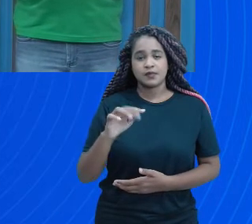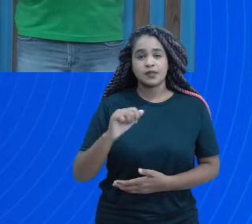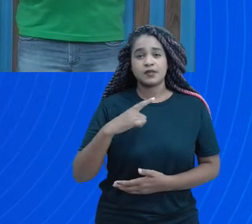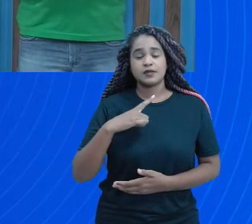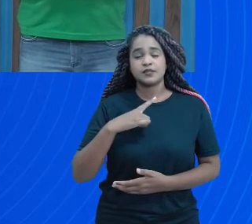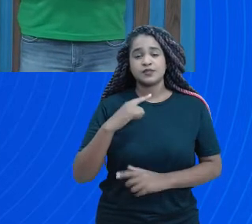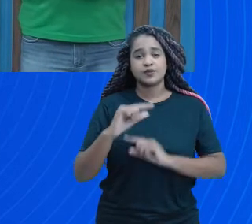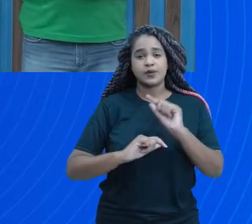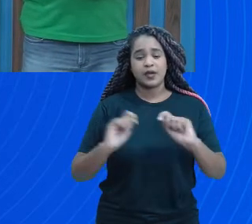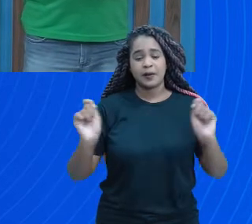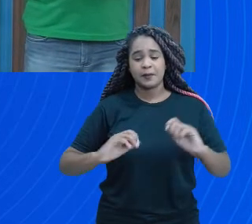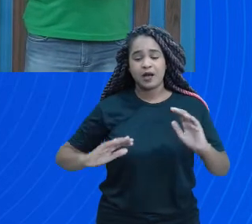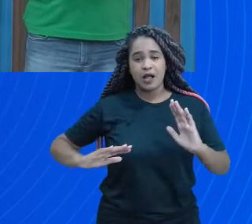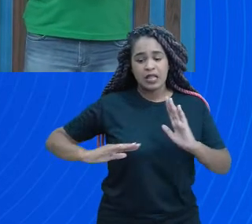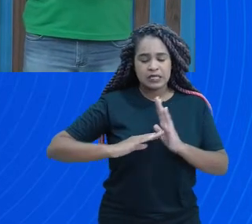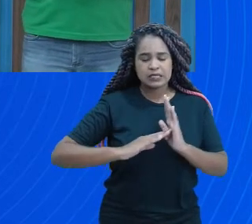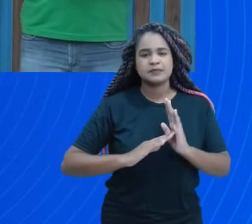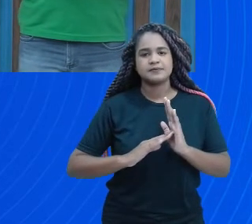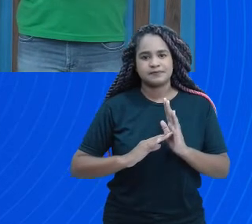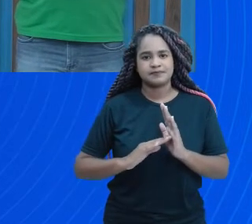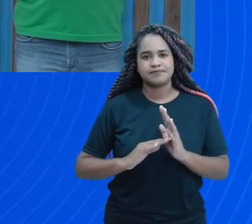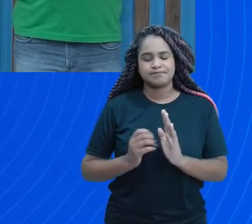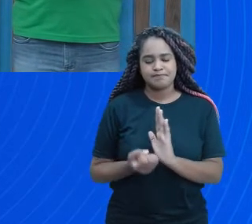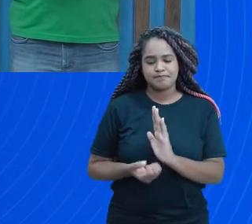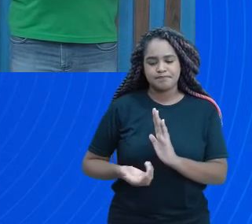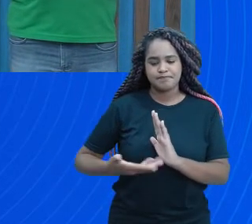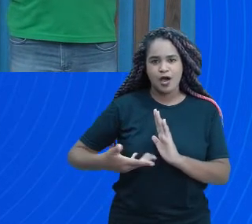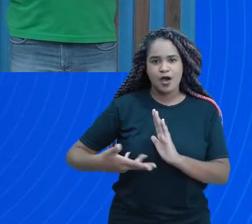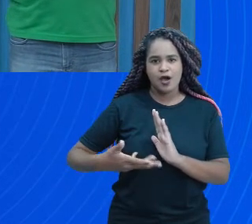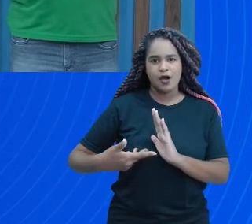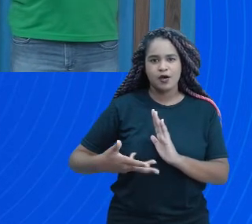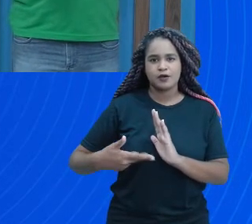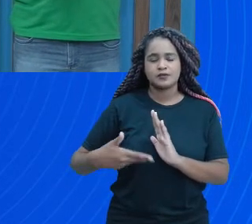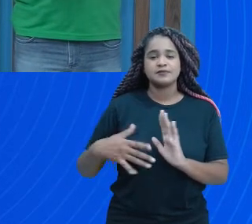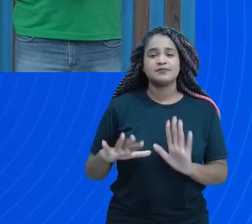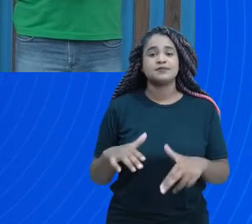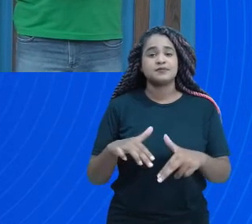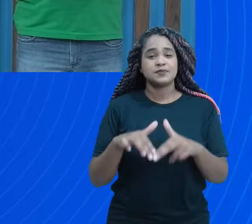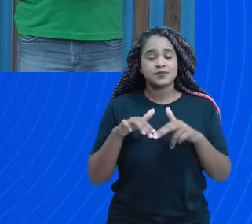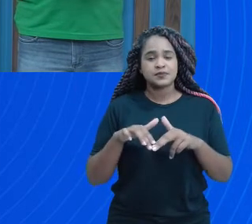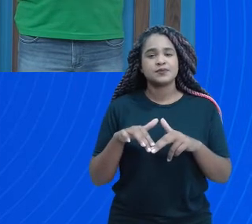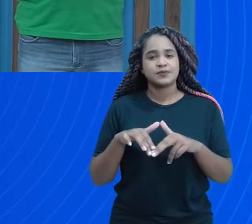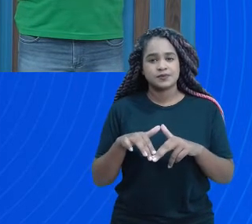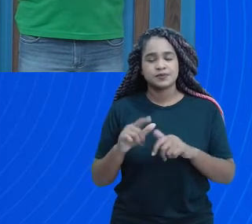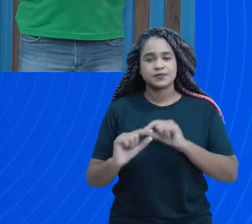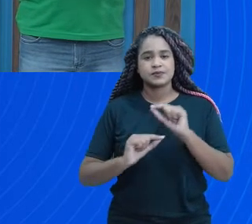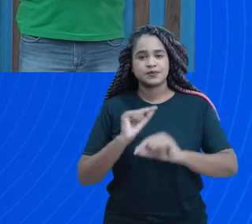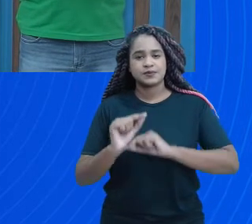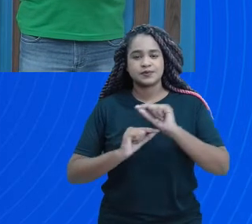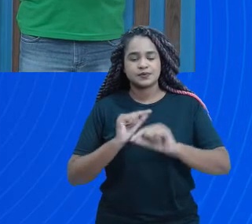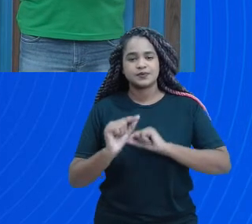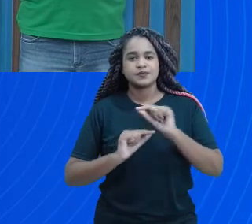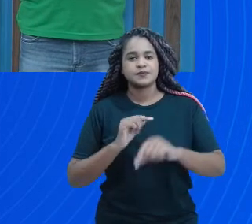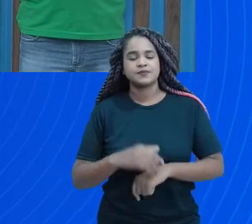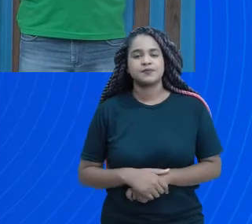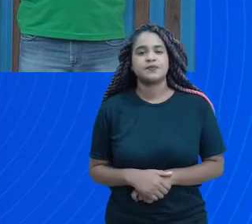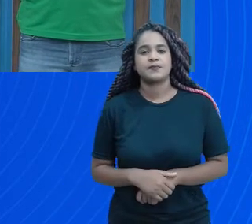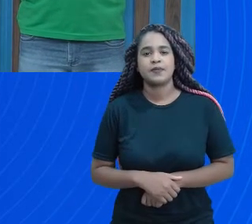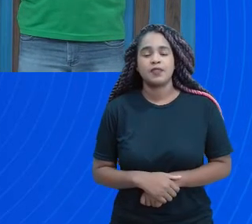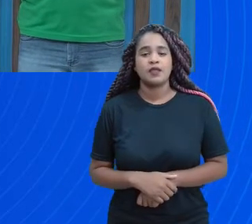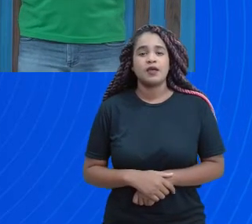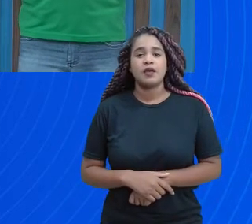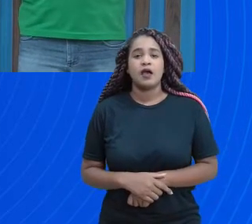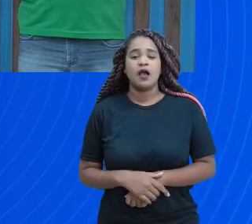produção. Né? Então, ao final do século XX, muita gente sentia que tanto aqueles produtos eles não eram